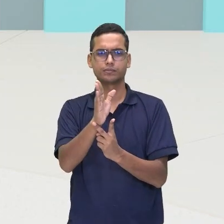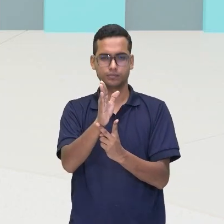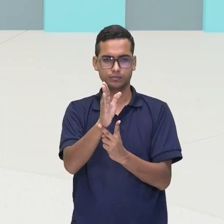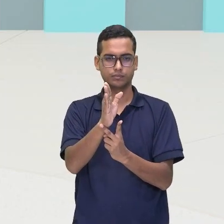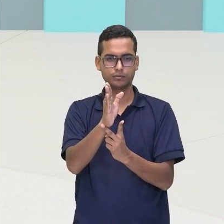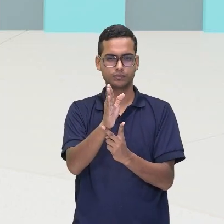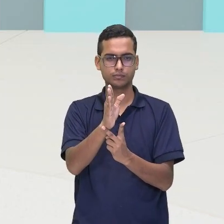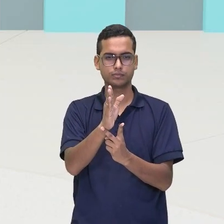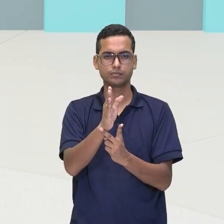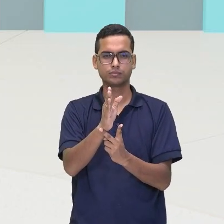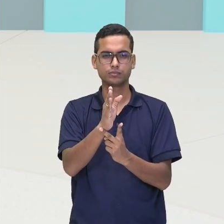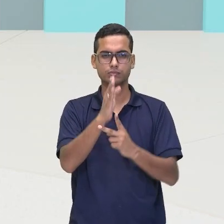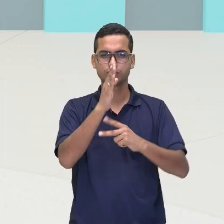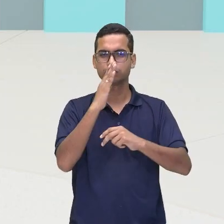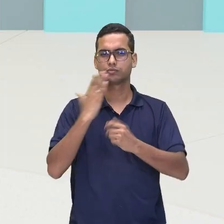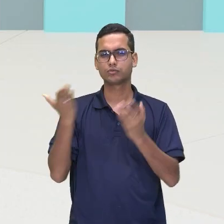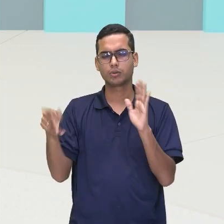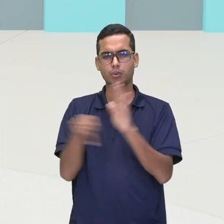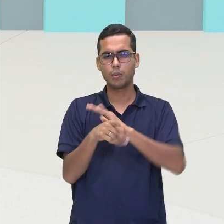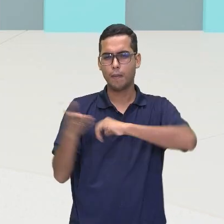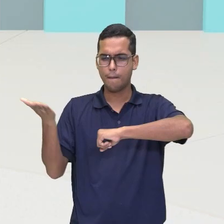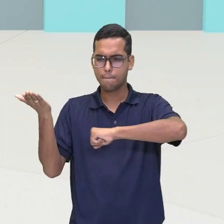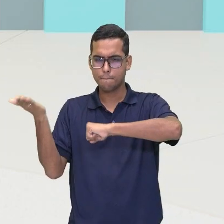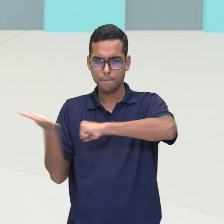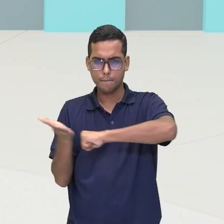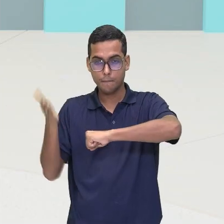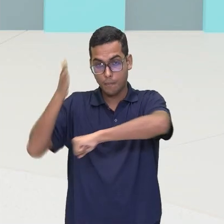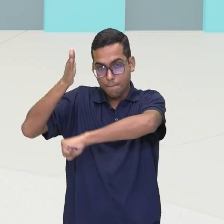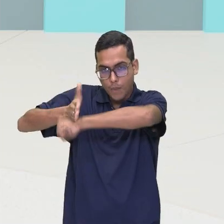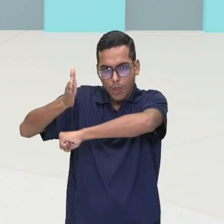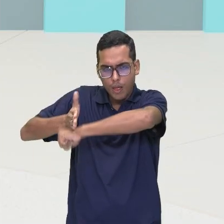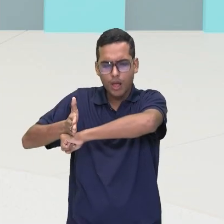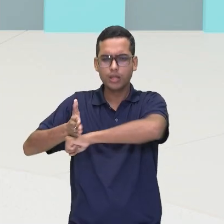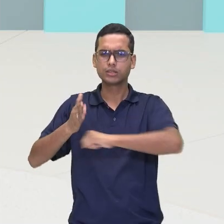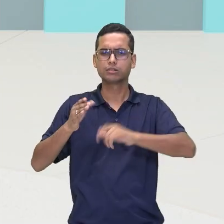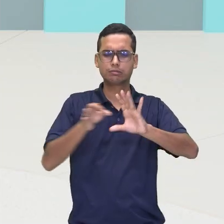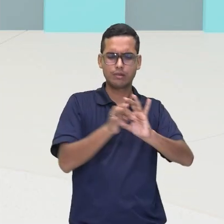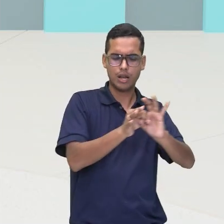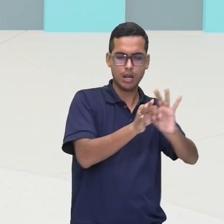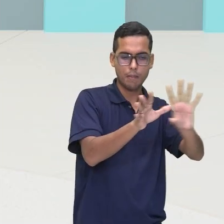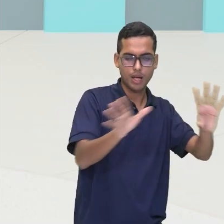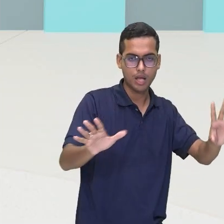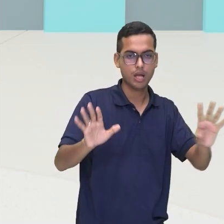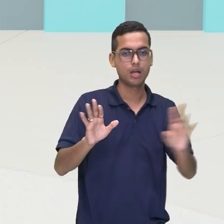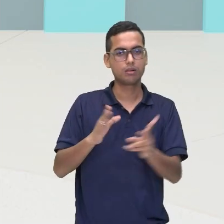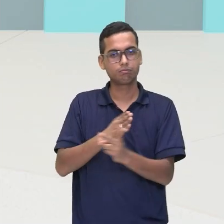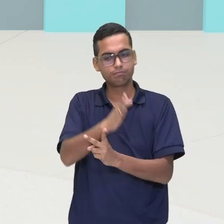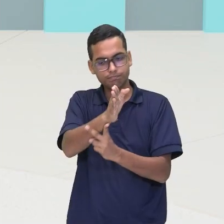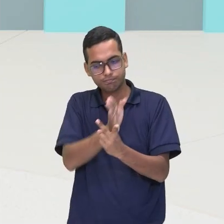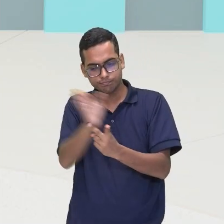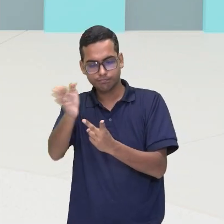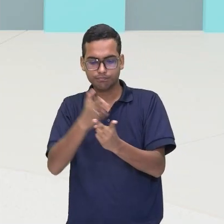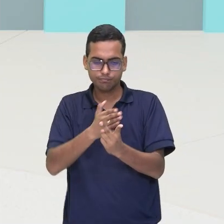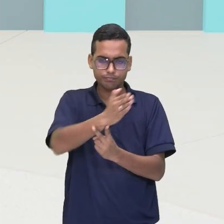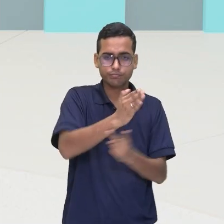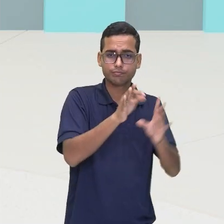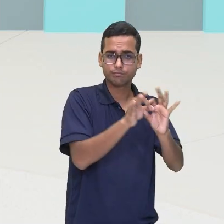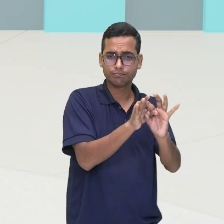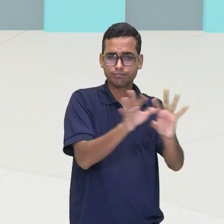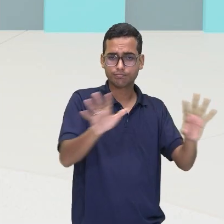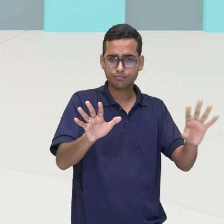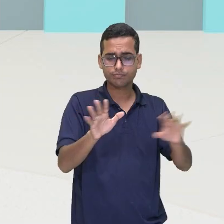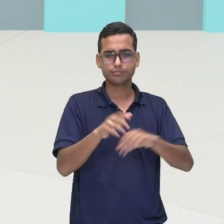com libertação. Aqui, a gente precisa enxergar a libertação não